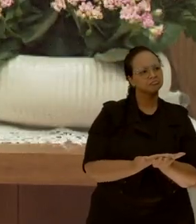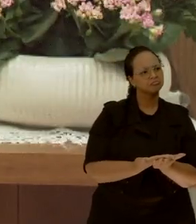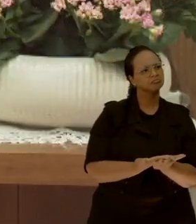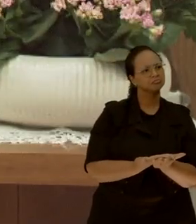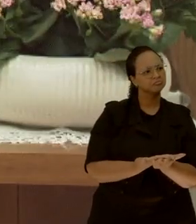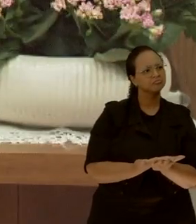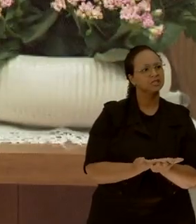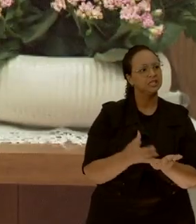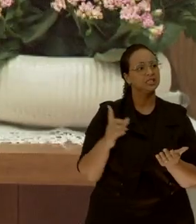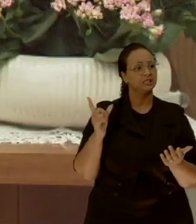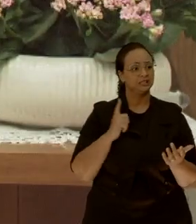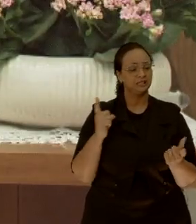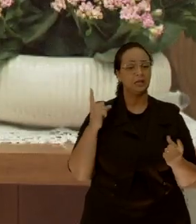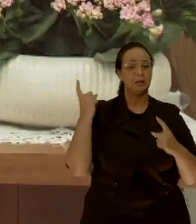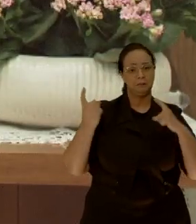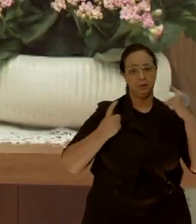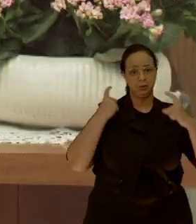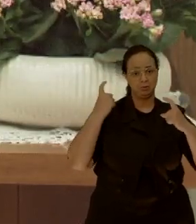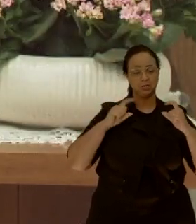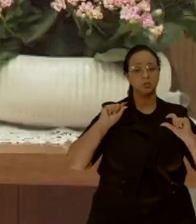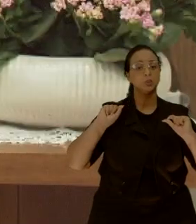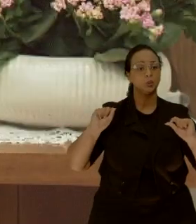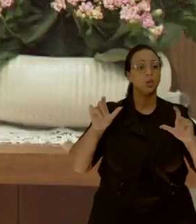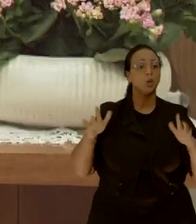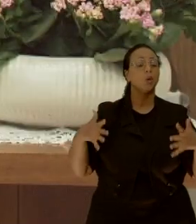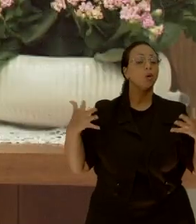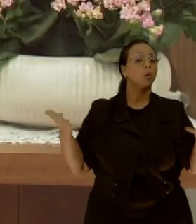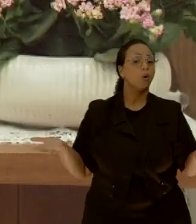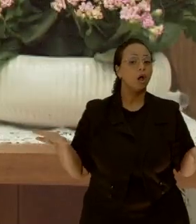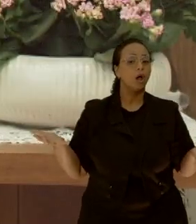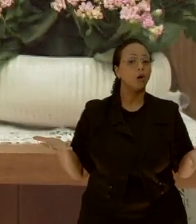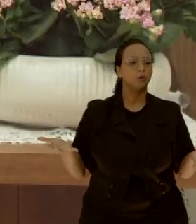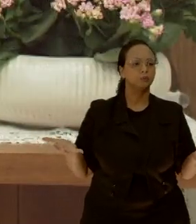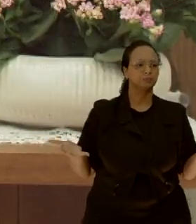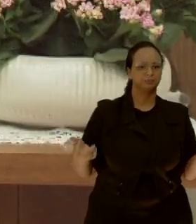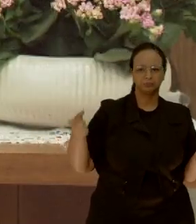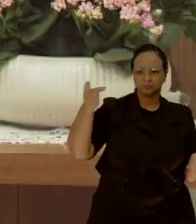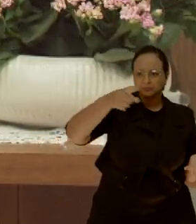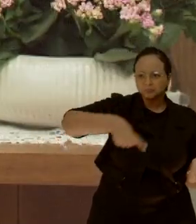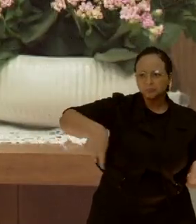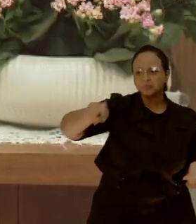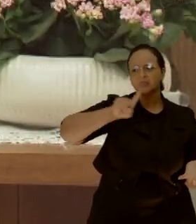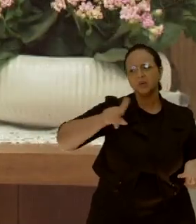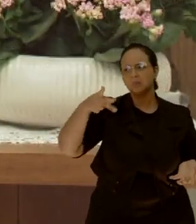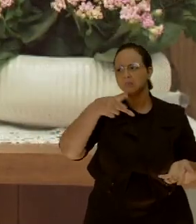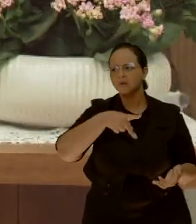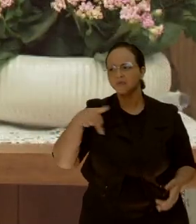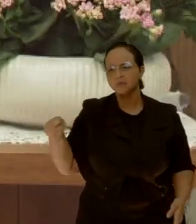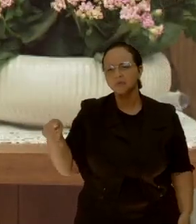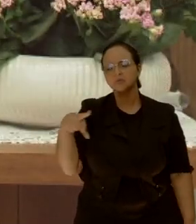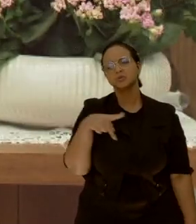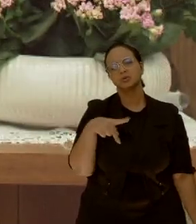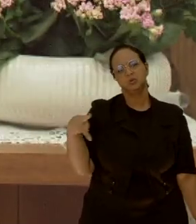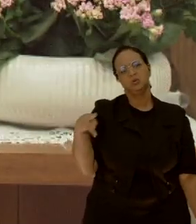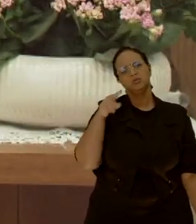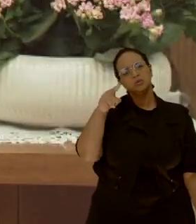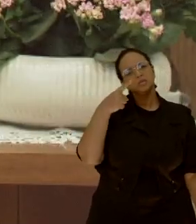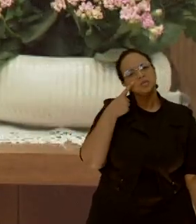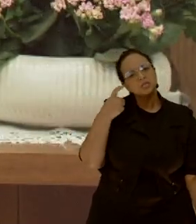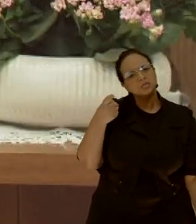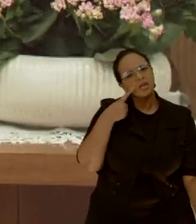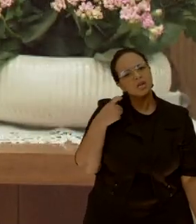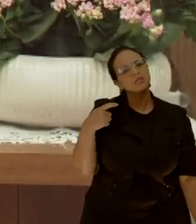nossa grande preocupação, meus irmãos, hoje, é que o nosso povo, vocês, as professoras, se interem